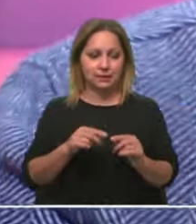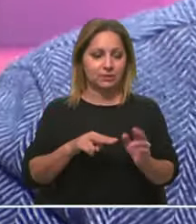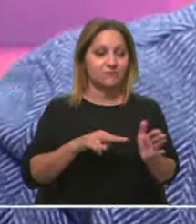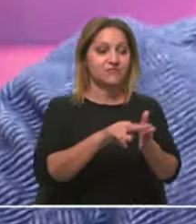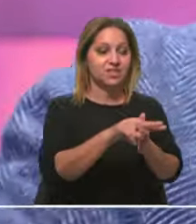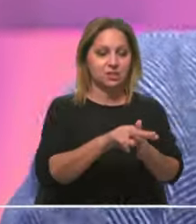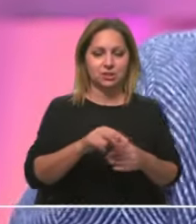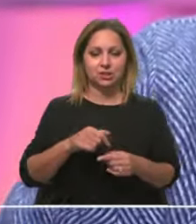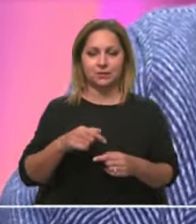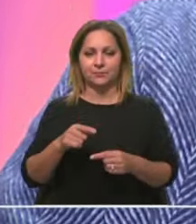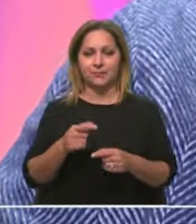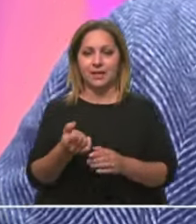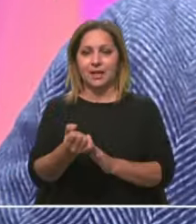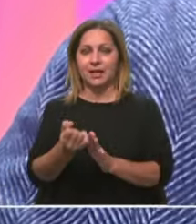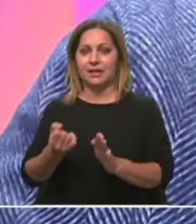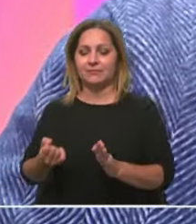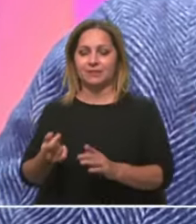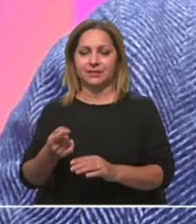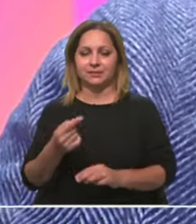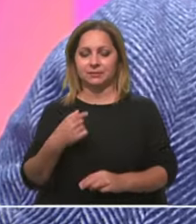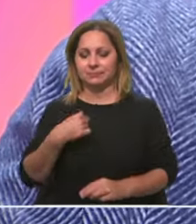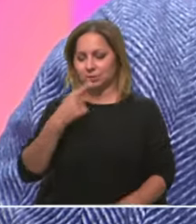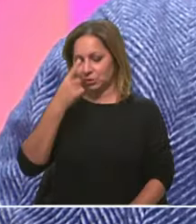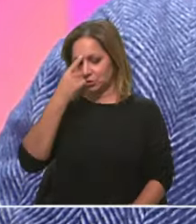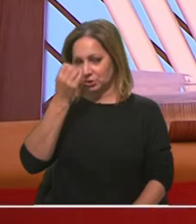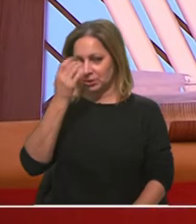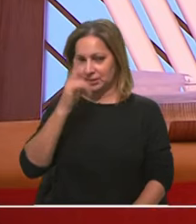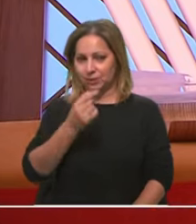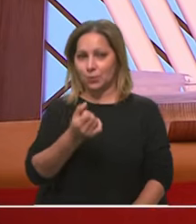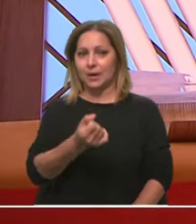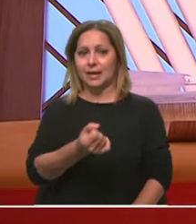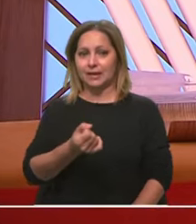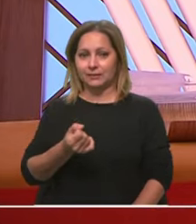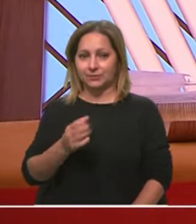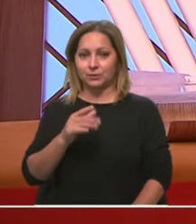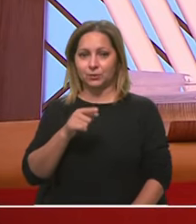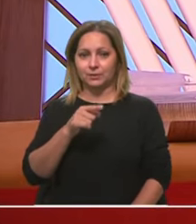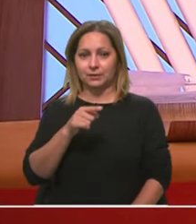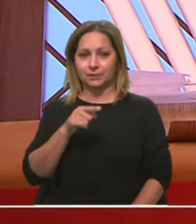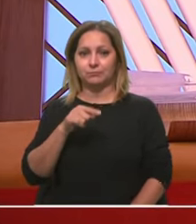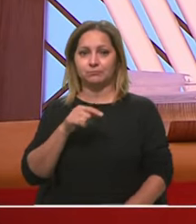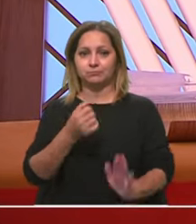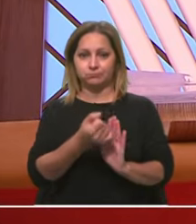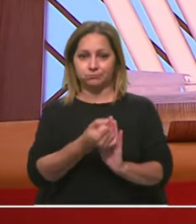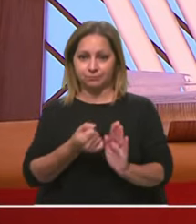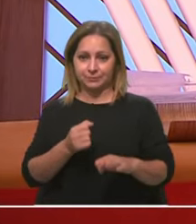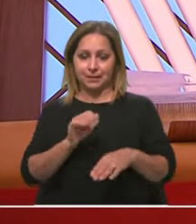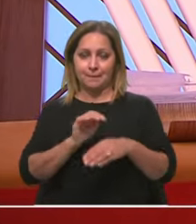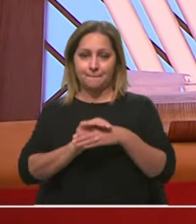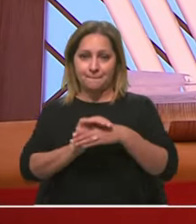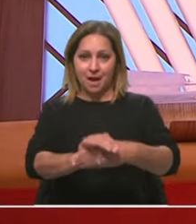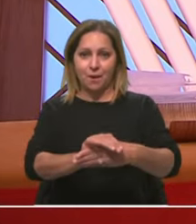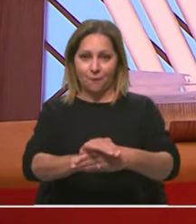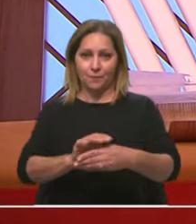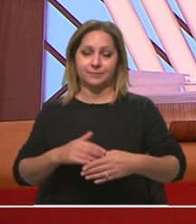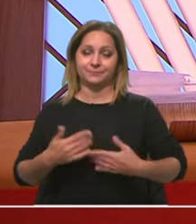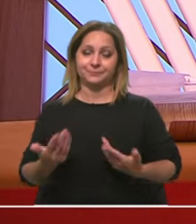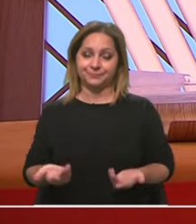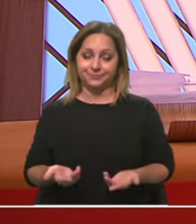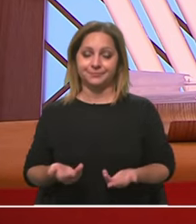fichas as gavetas Não te esqueças das gavetas as gavetas quando ele se feixa nas gavetas que uma mão entalada uma mão